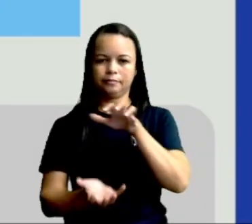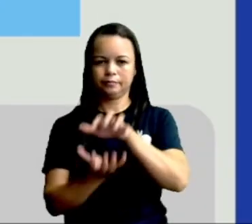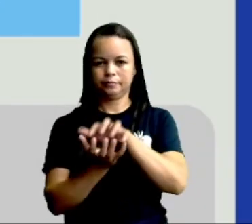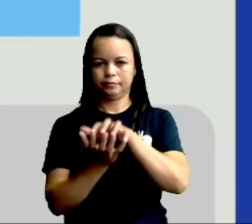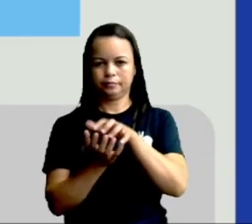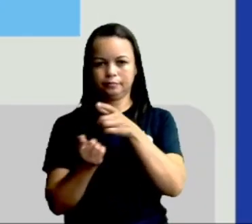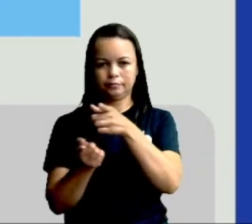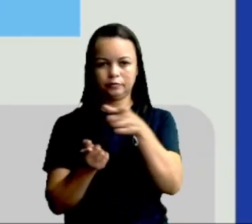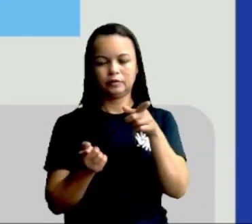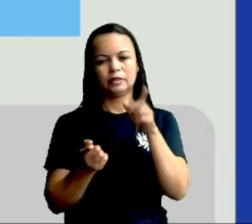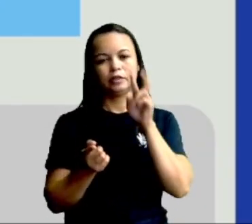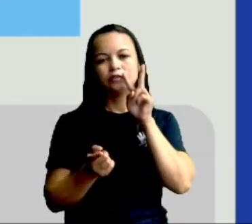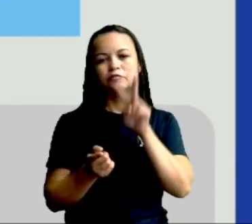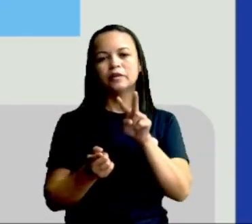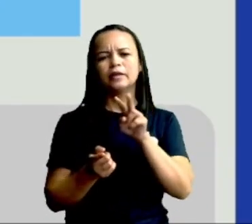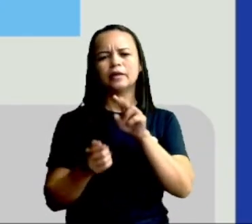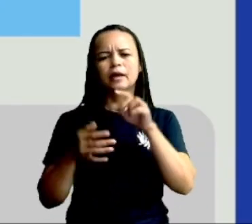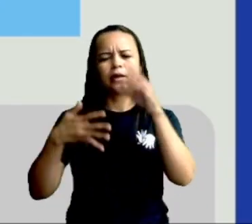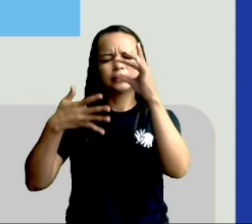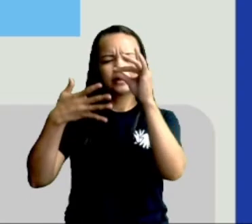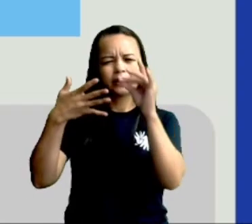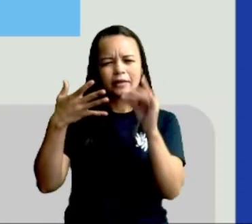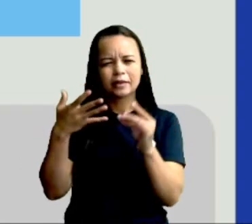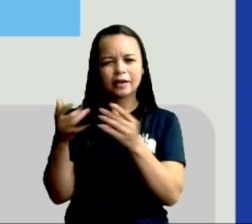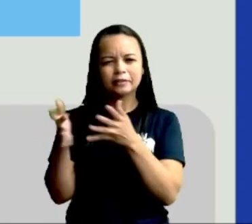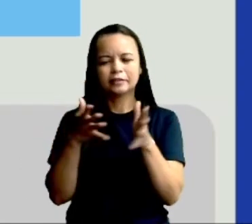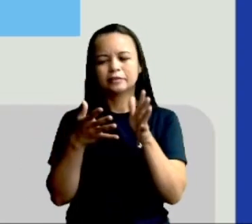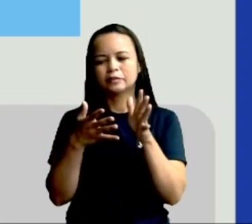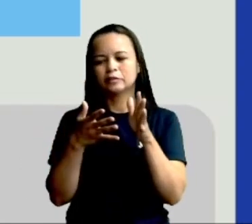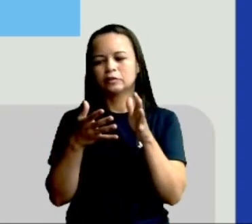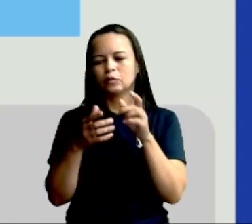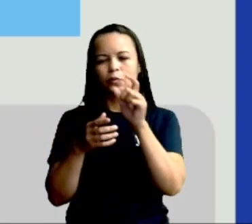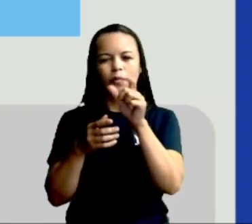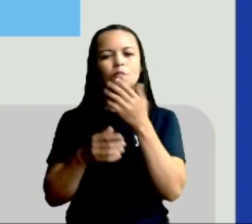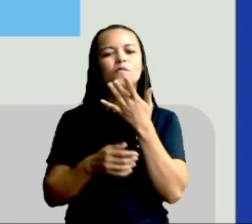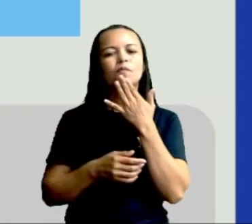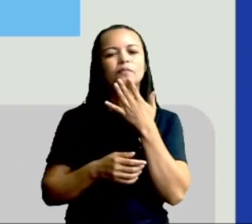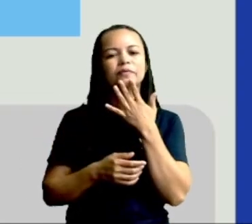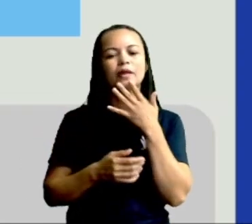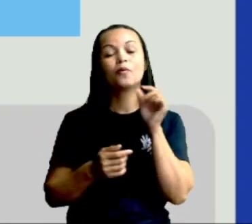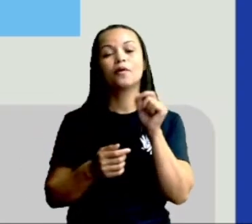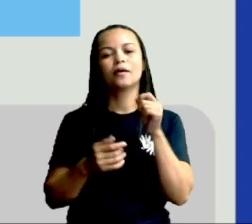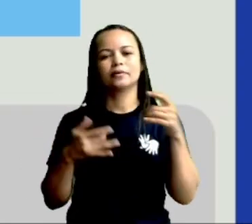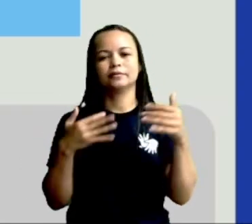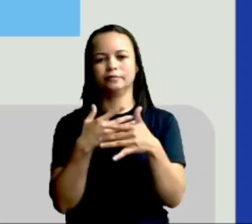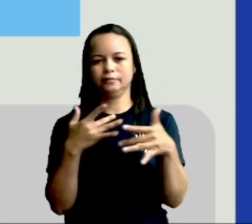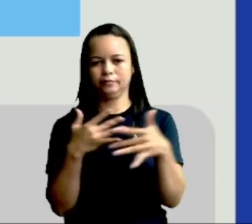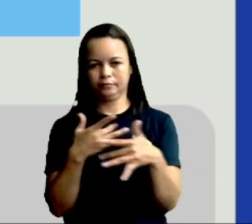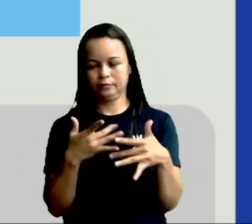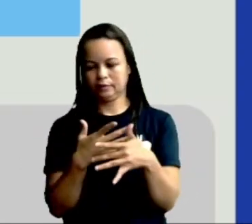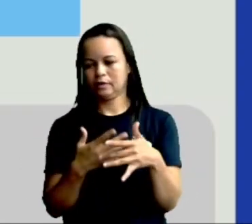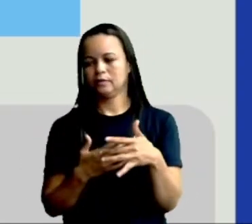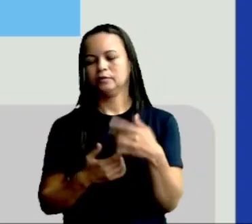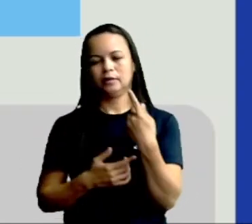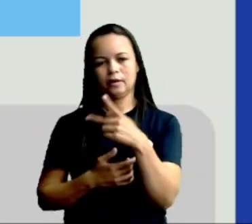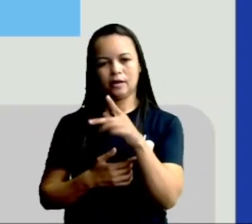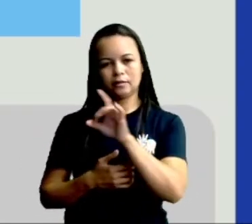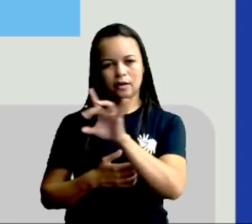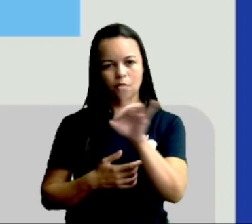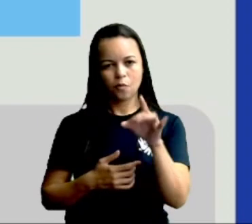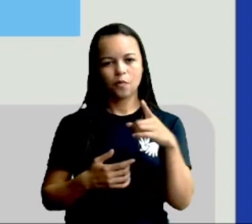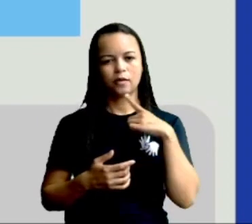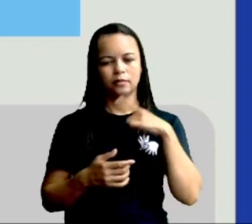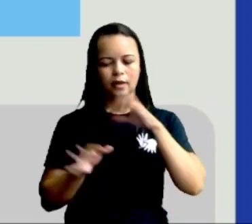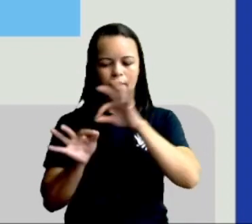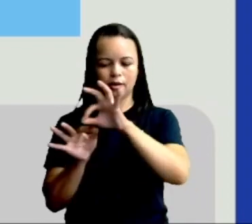vocês verem cada pedacinho colorido de se é uma cidade cada cidade tem seu território